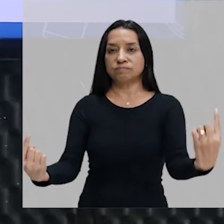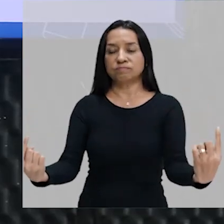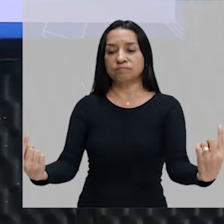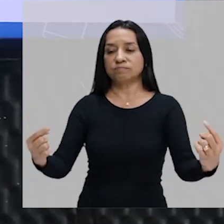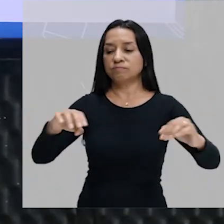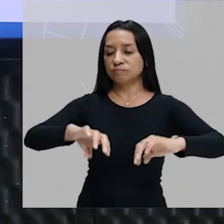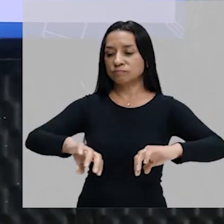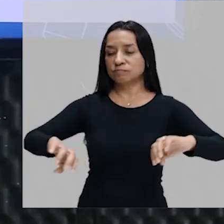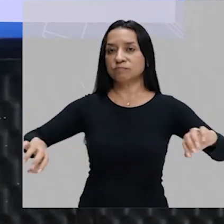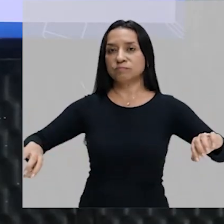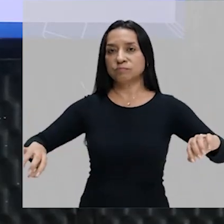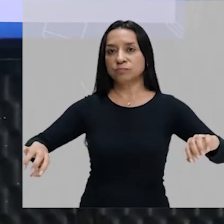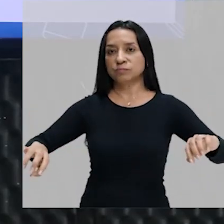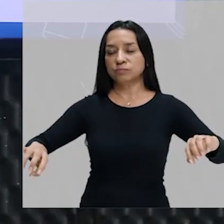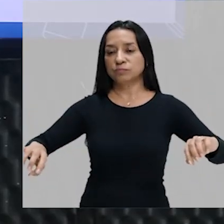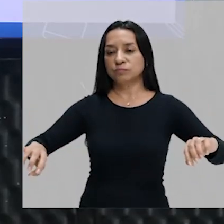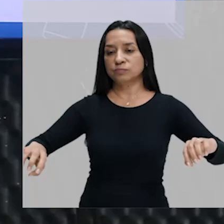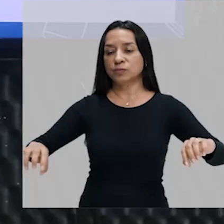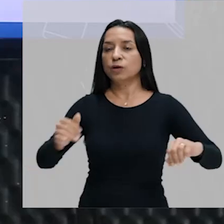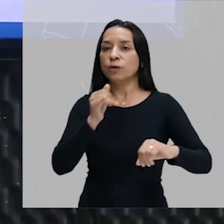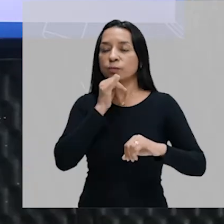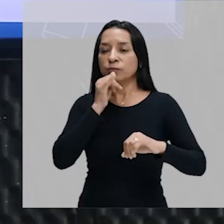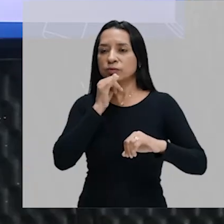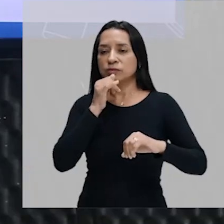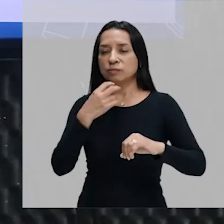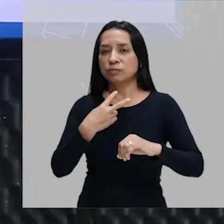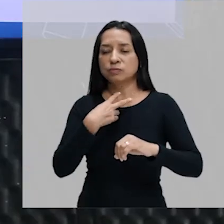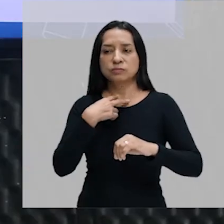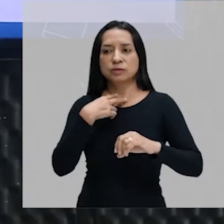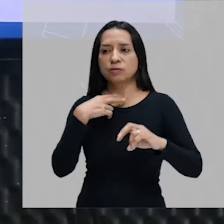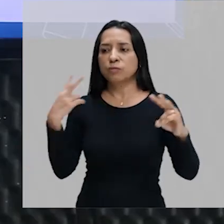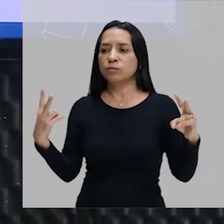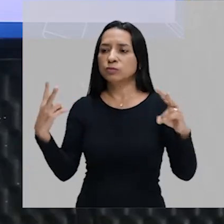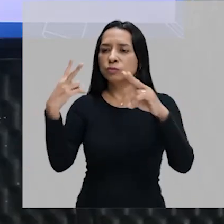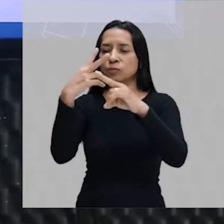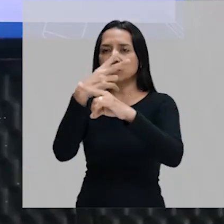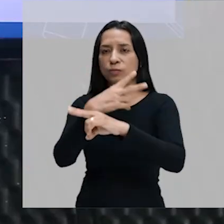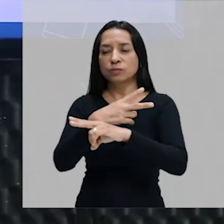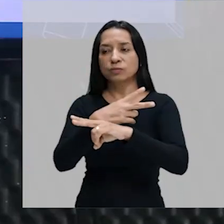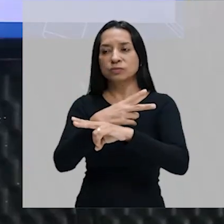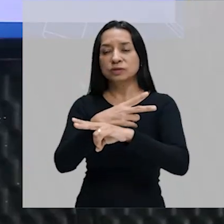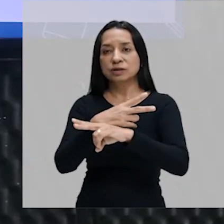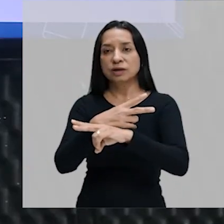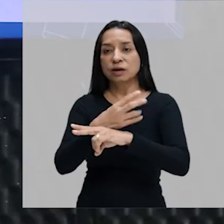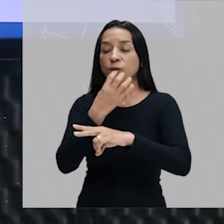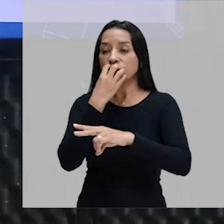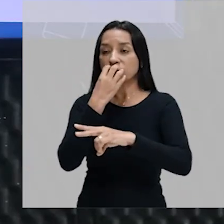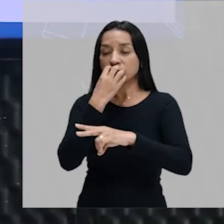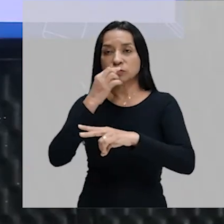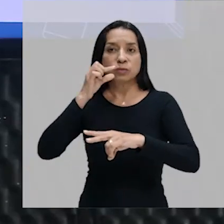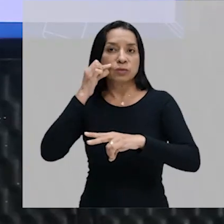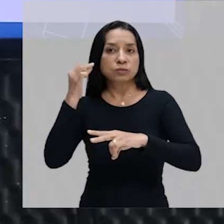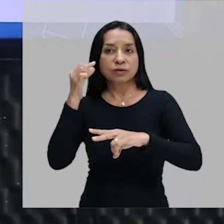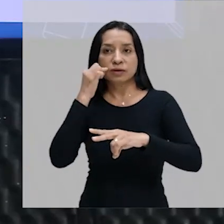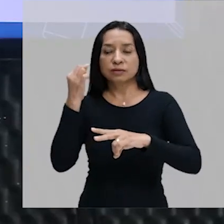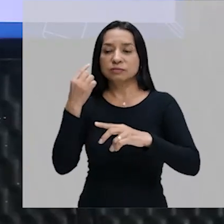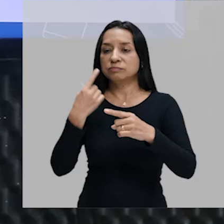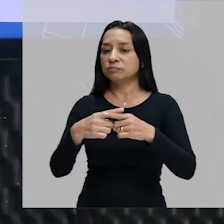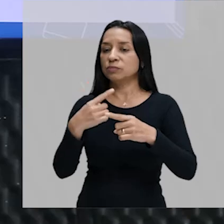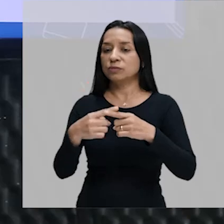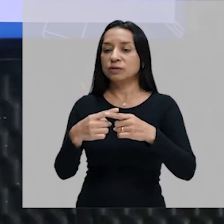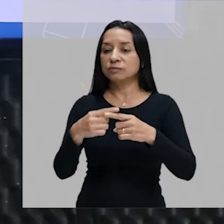posso cruzar um cão com um gato, porque não vai dar certo ali. Não tem como haver